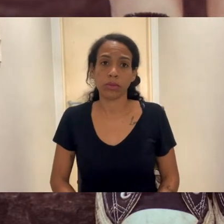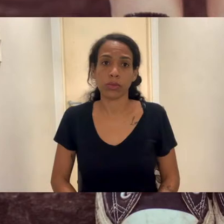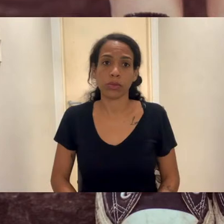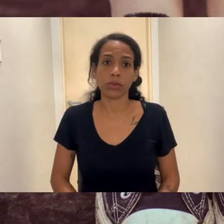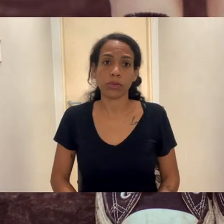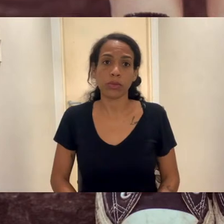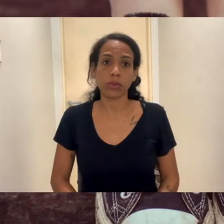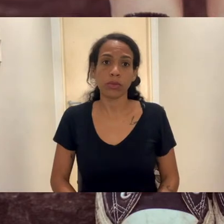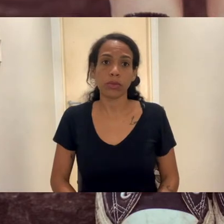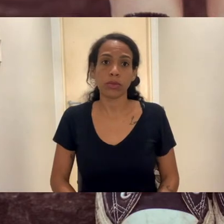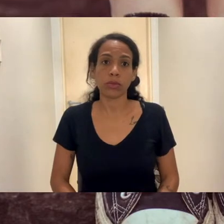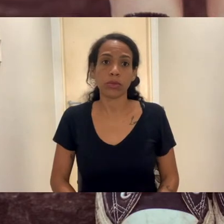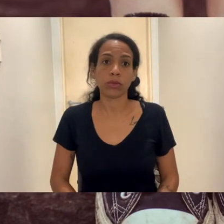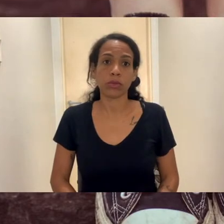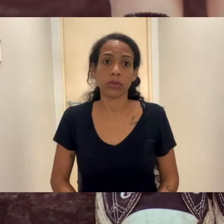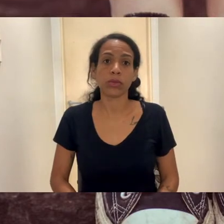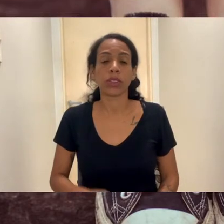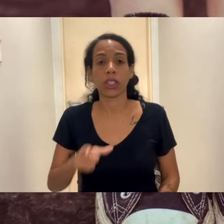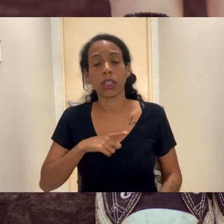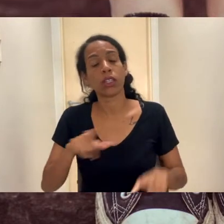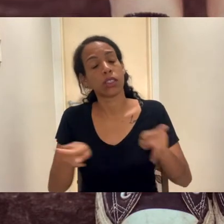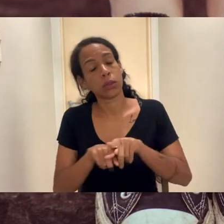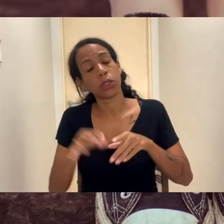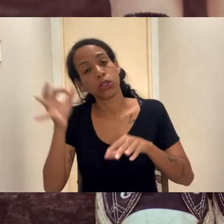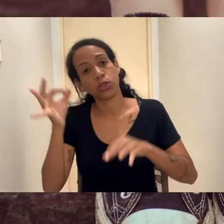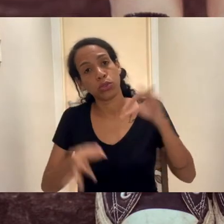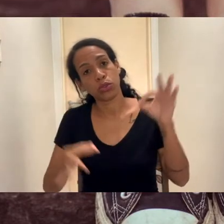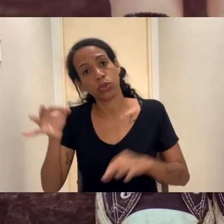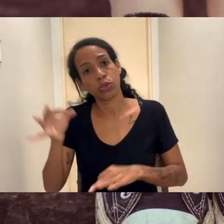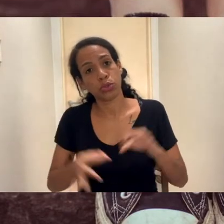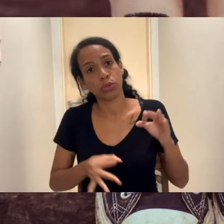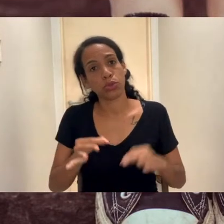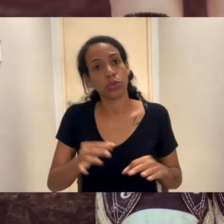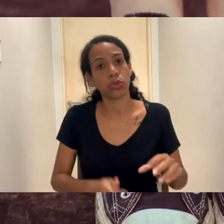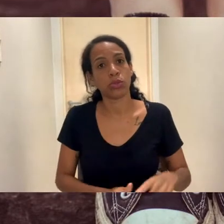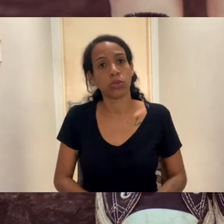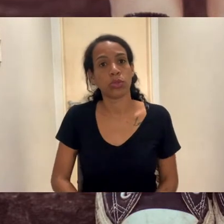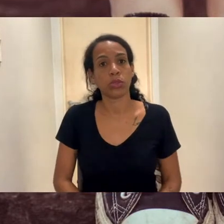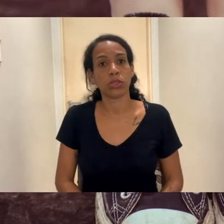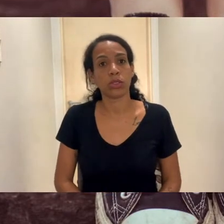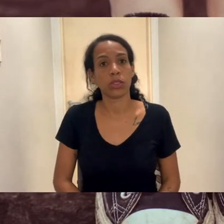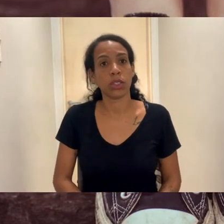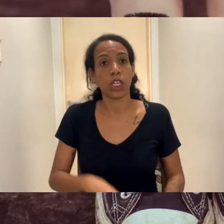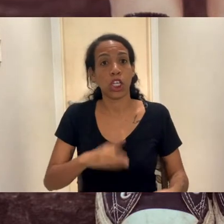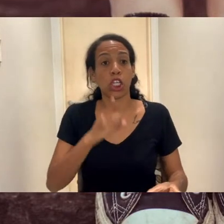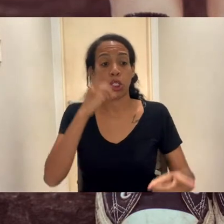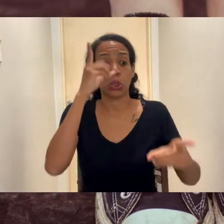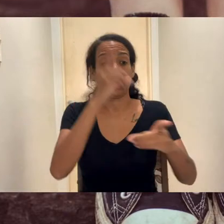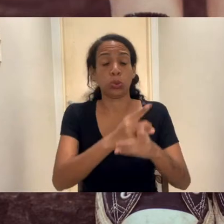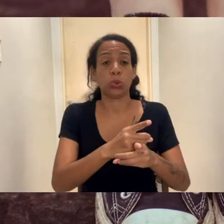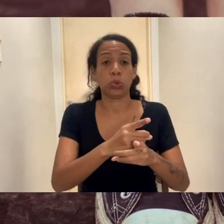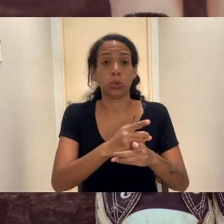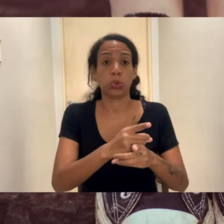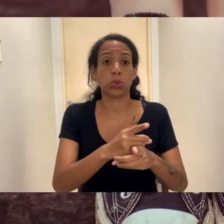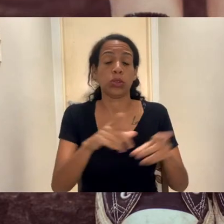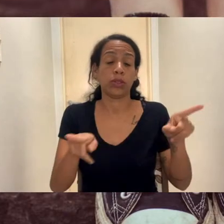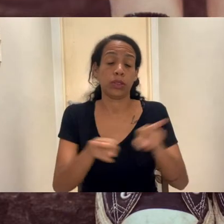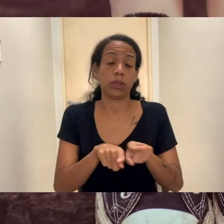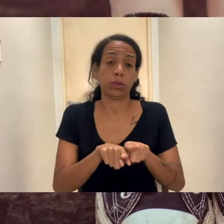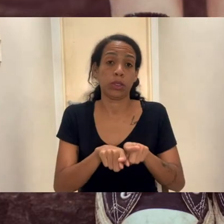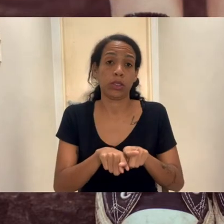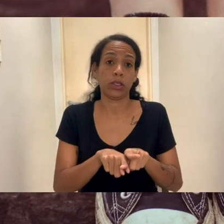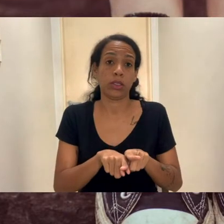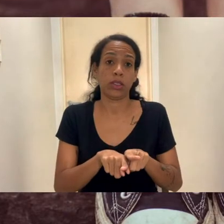das decisões do sistema de justiça, né, em contraponto, a gente também tem